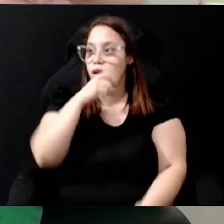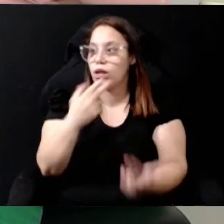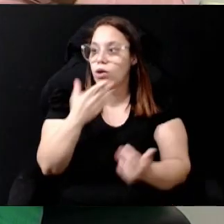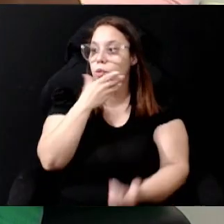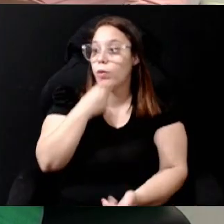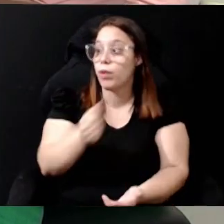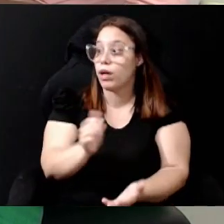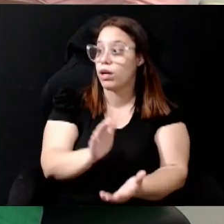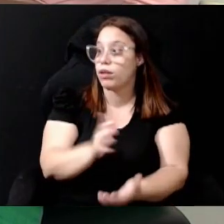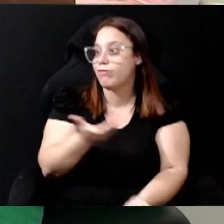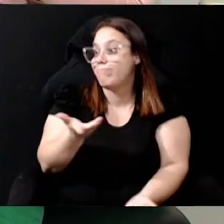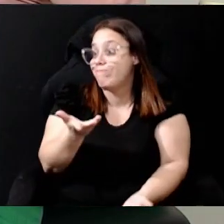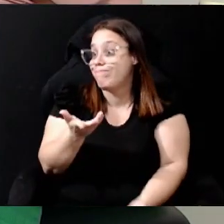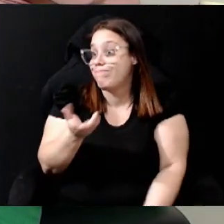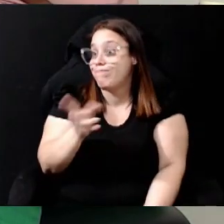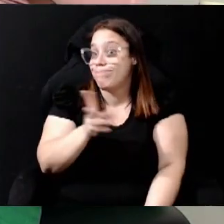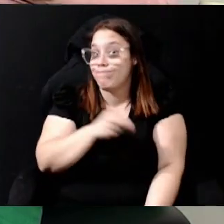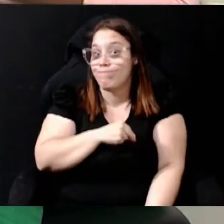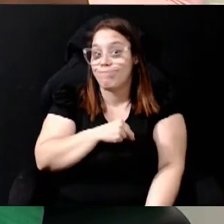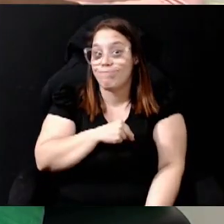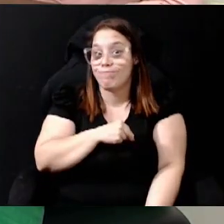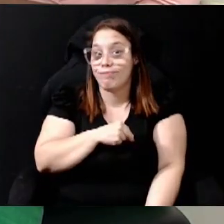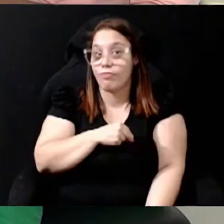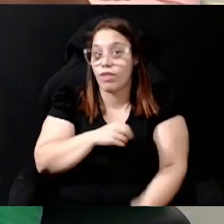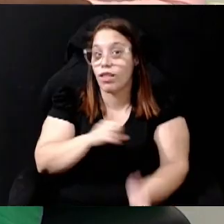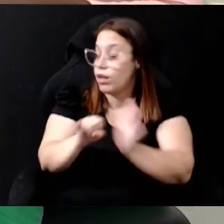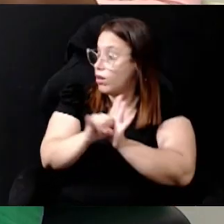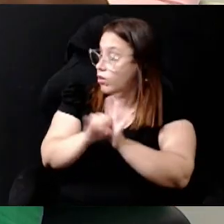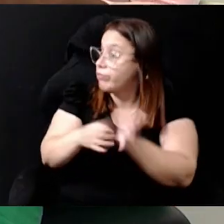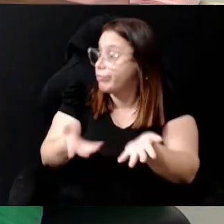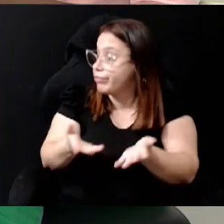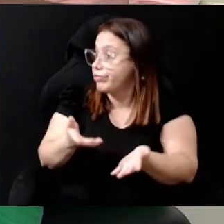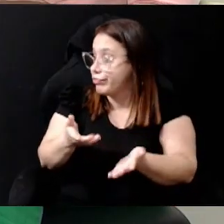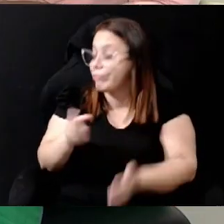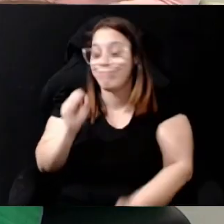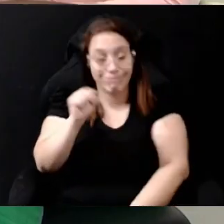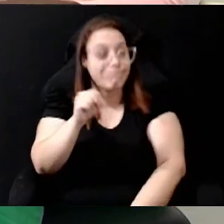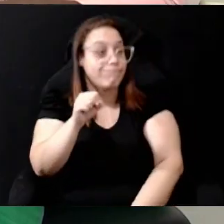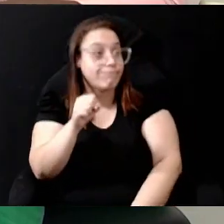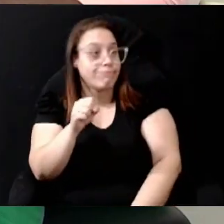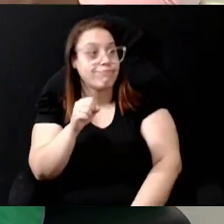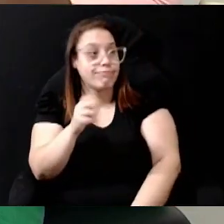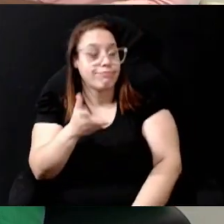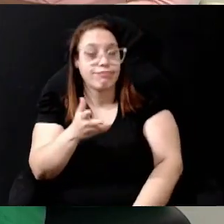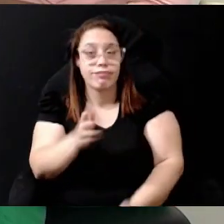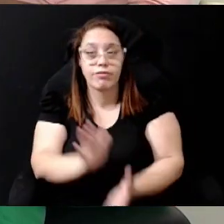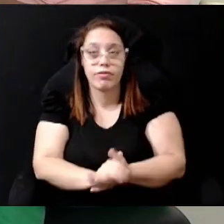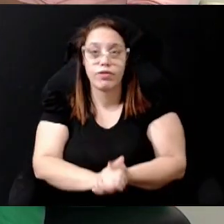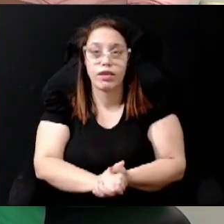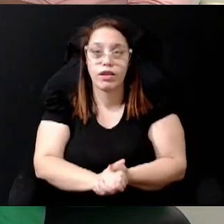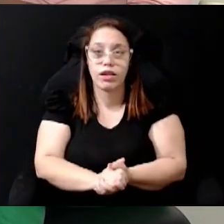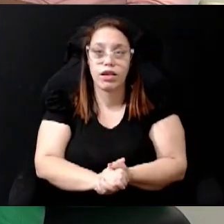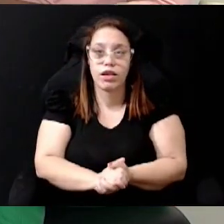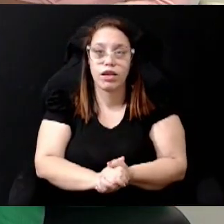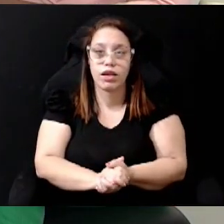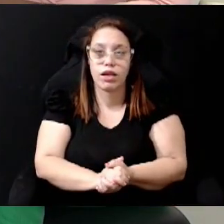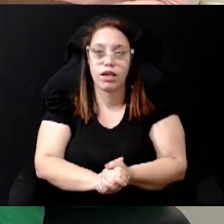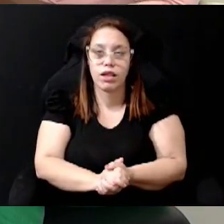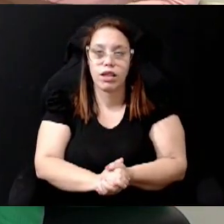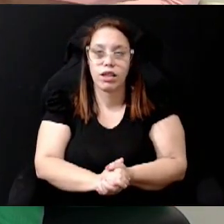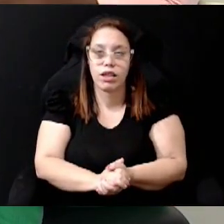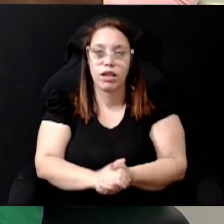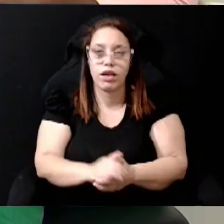igual a minha mãe, aquele homem é igual ao meu pai, olha, aquele menino se parece comigo. Então, a questão dos livros... Isso já é um trabalho de conscientização. Exatamente, exatamente. E